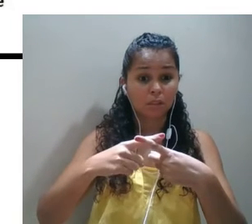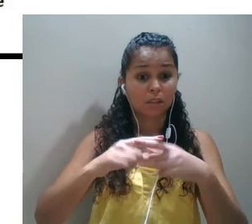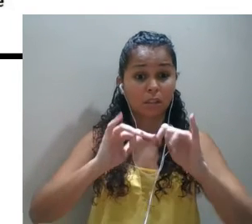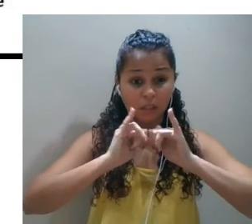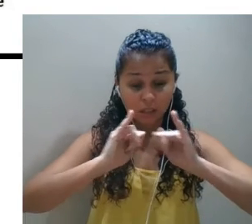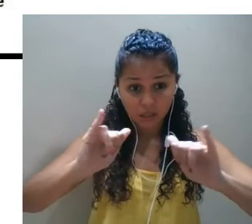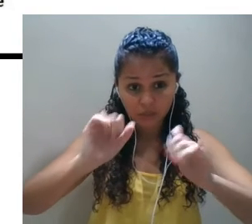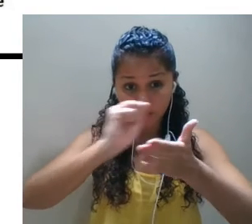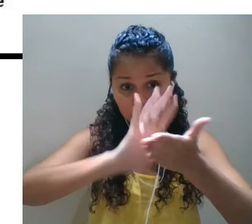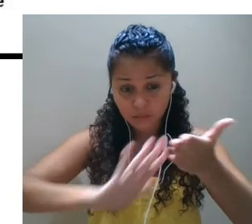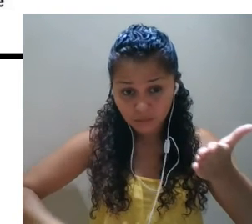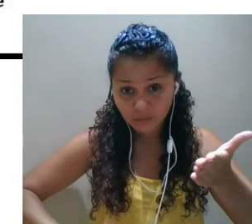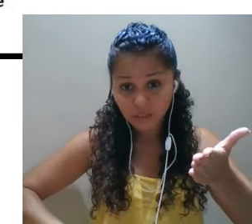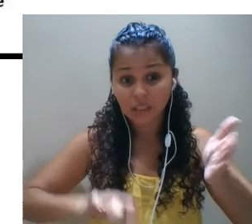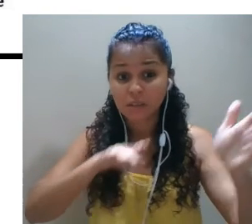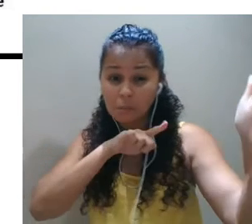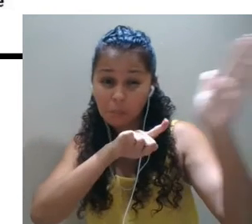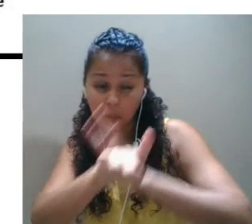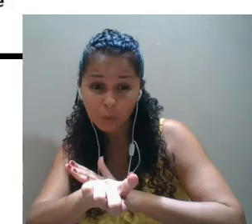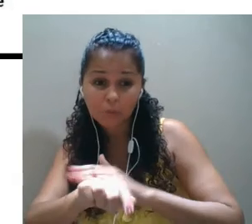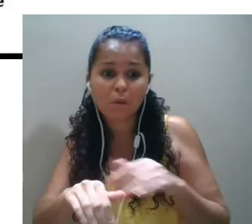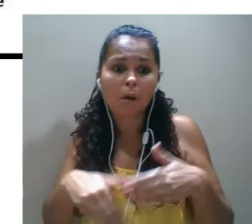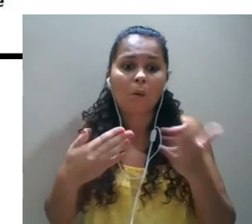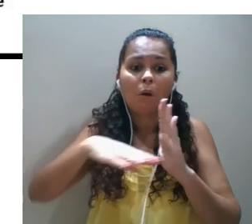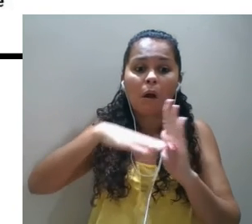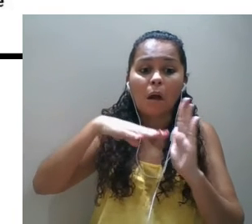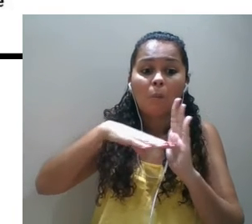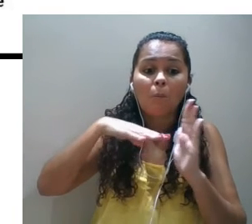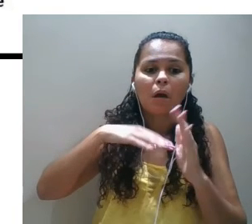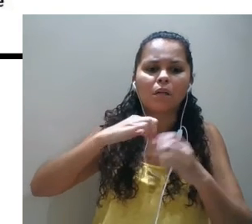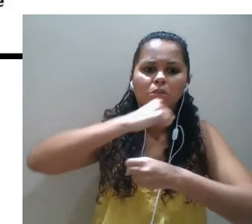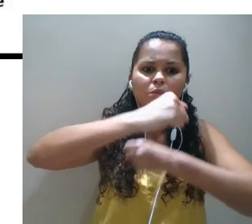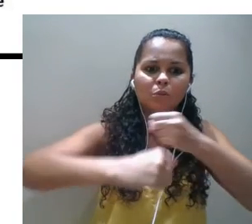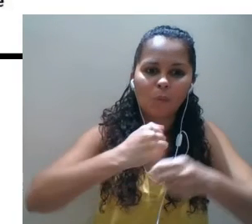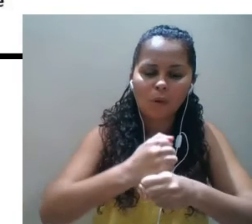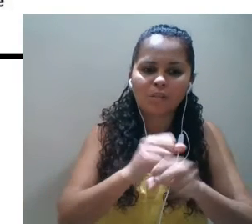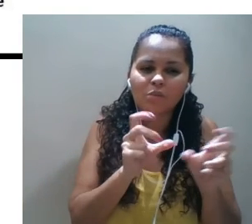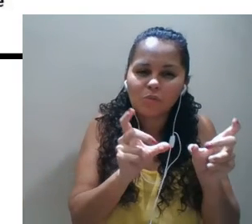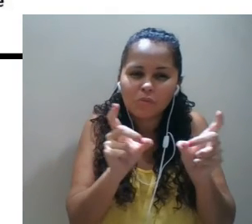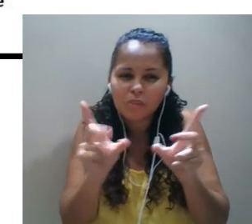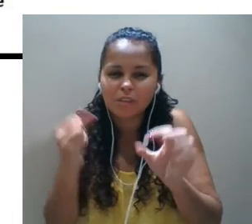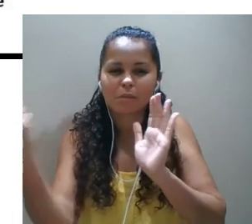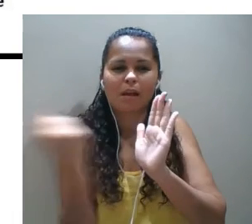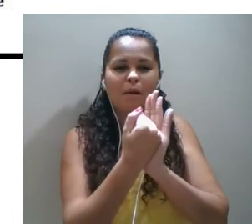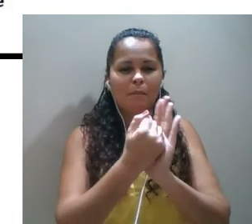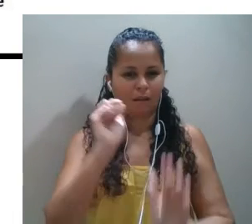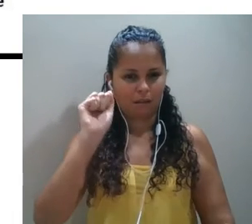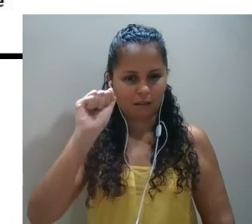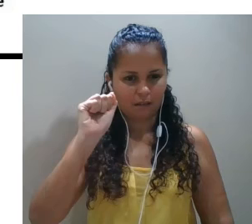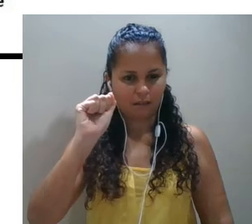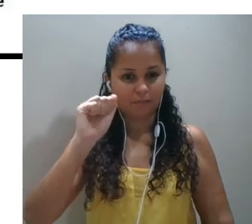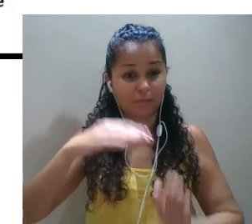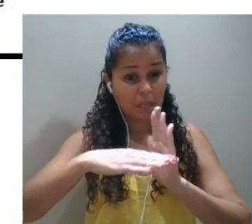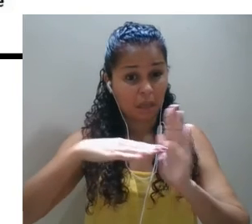do problema, qual é a média anual do número de carros vendidos pela marca A. Então, a gente já sabe que a média, quando ele